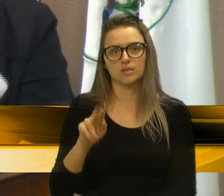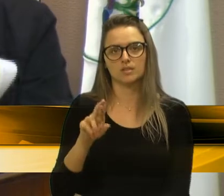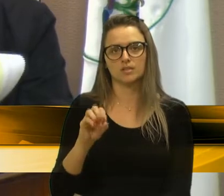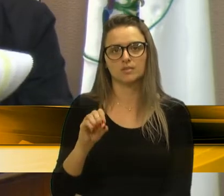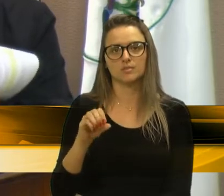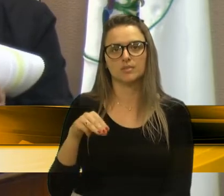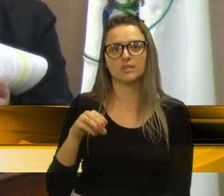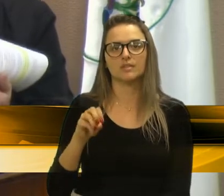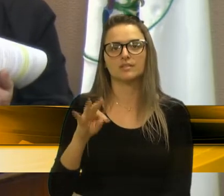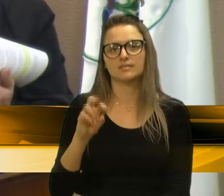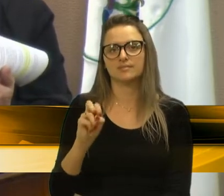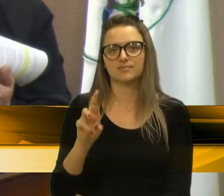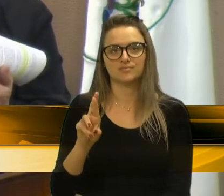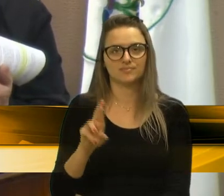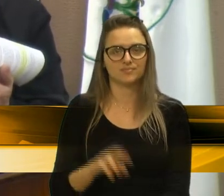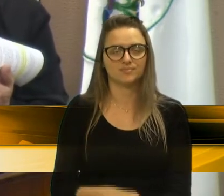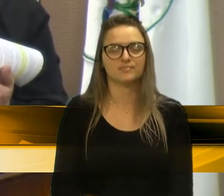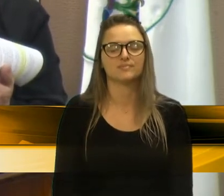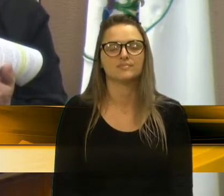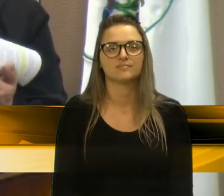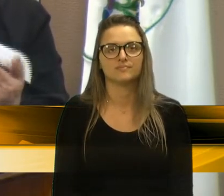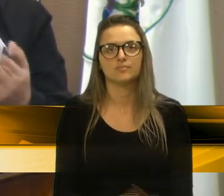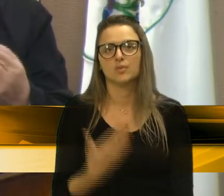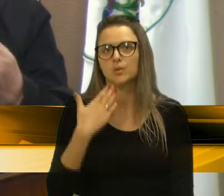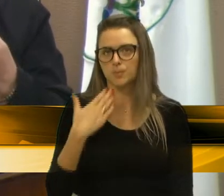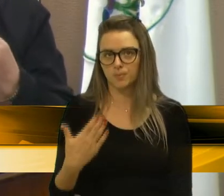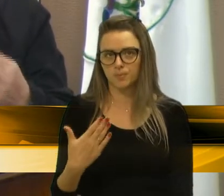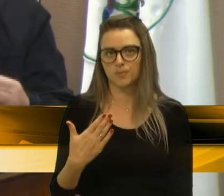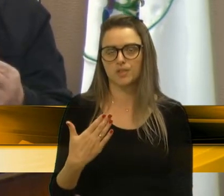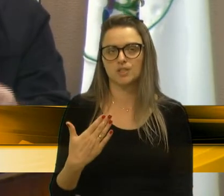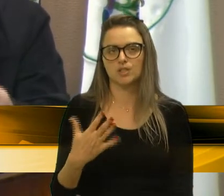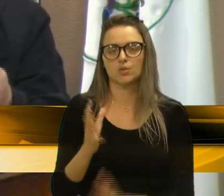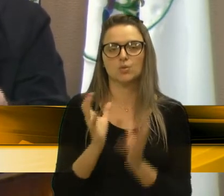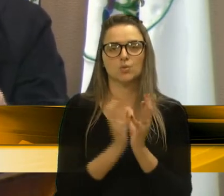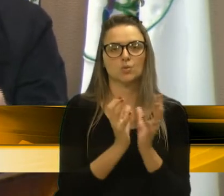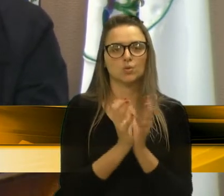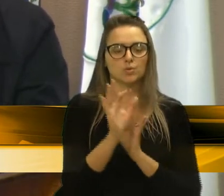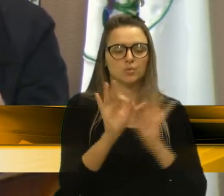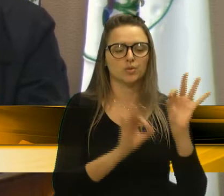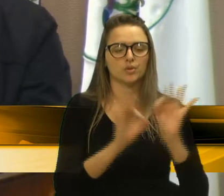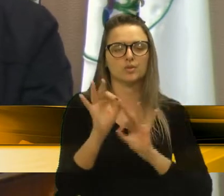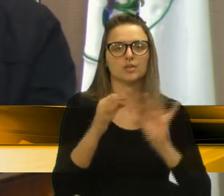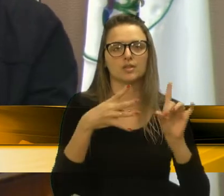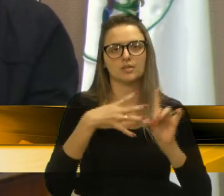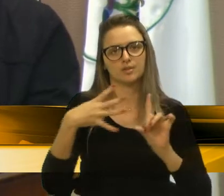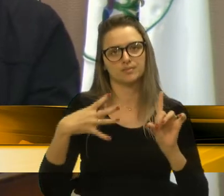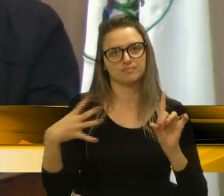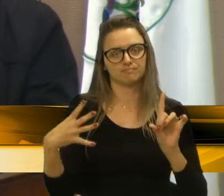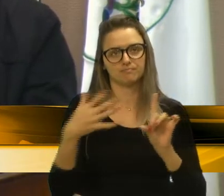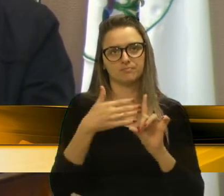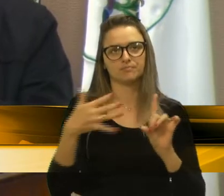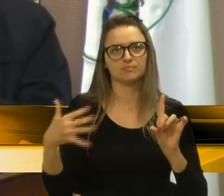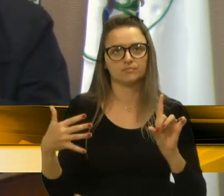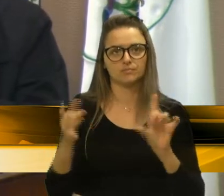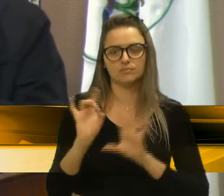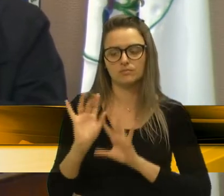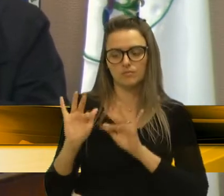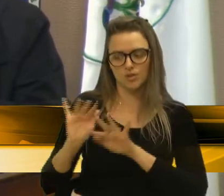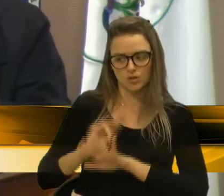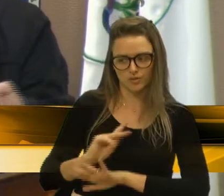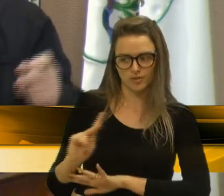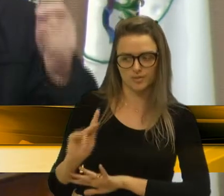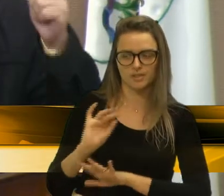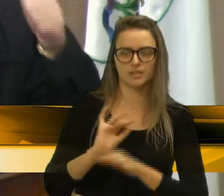civil pública por solicitação, então, do grupo que organizou a Parada Livre. Se me permite concluir, senhor